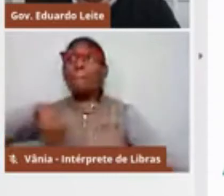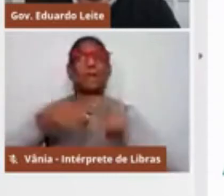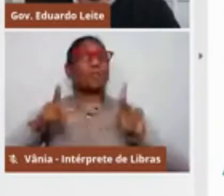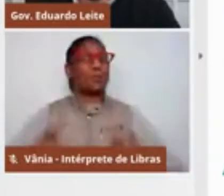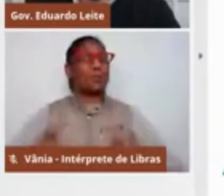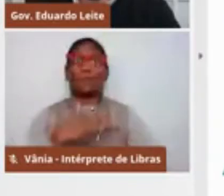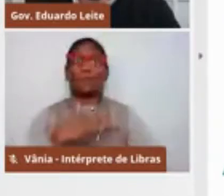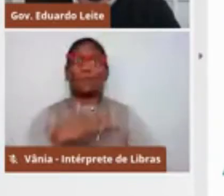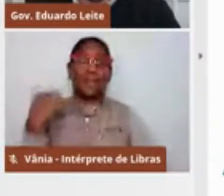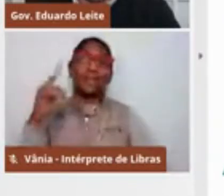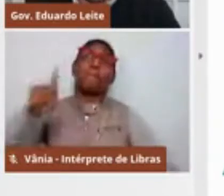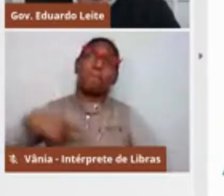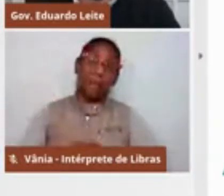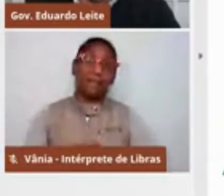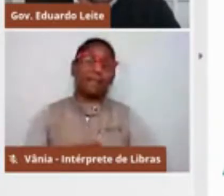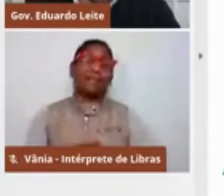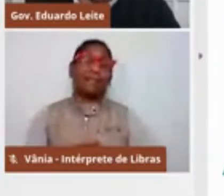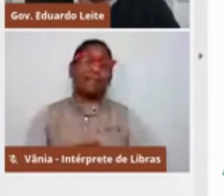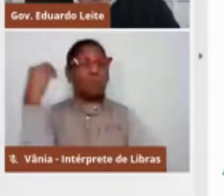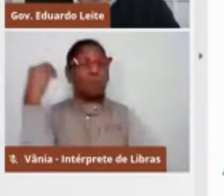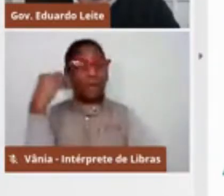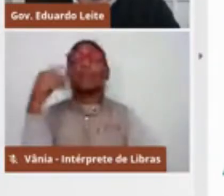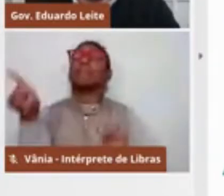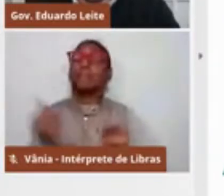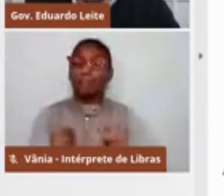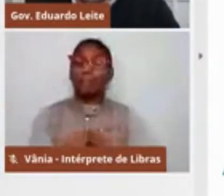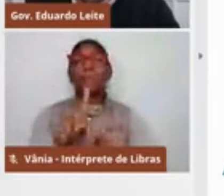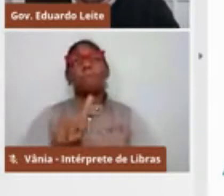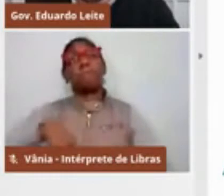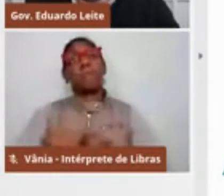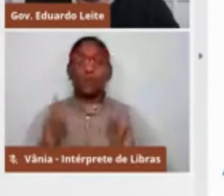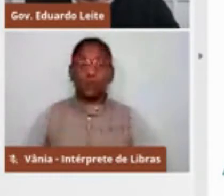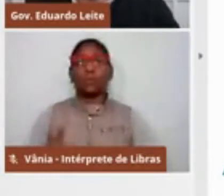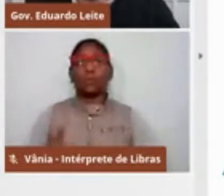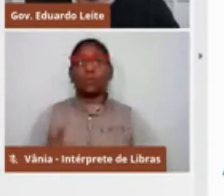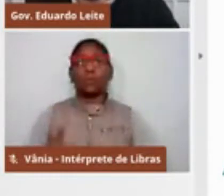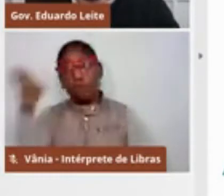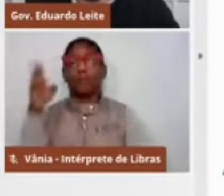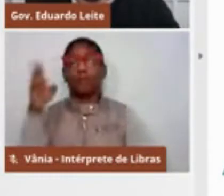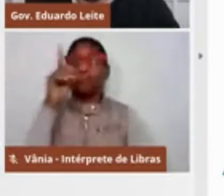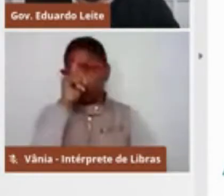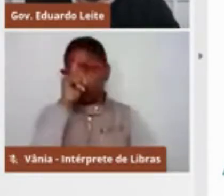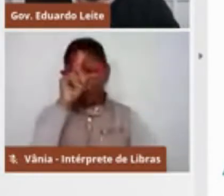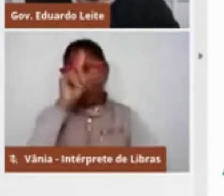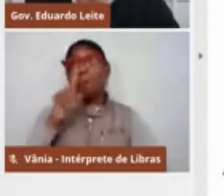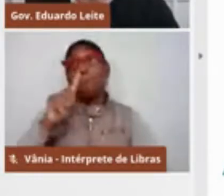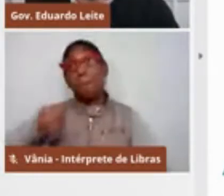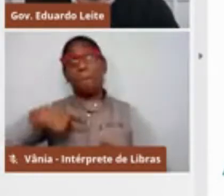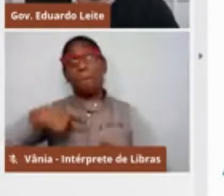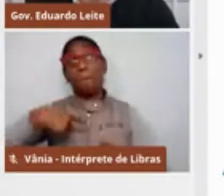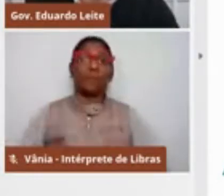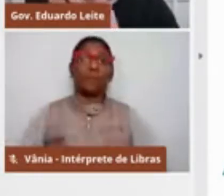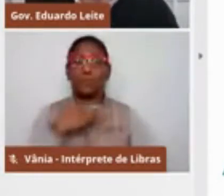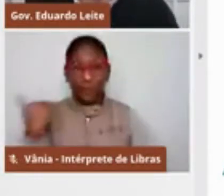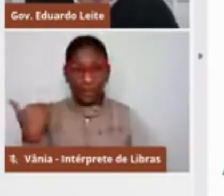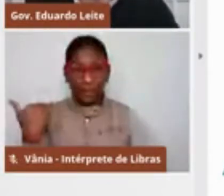óbitos. A região de Porto Alegre também registrou mais hospitalizações e mais óbitos do que na semana anterior, embora,